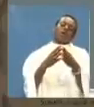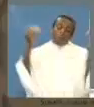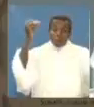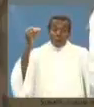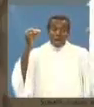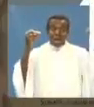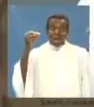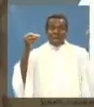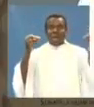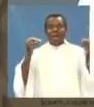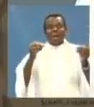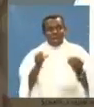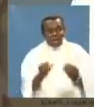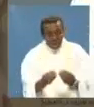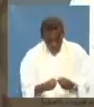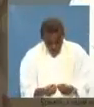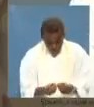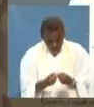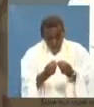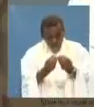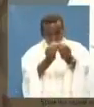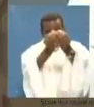é a grande certeza de tudo isso.